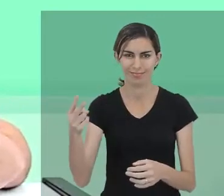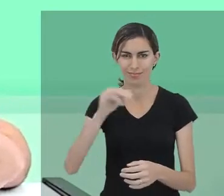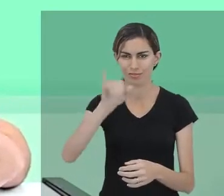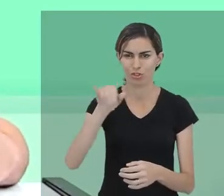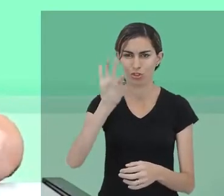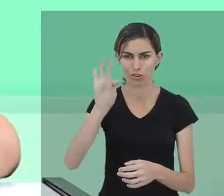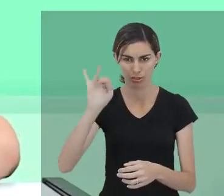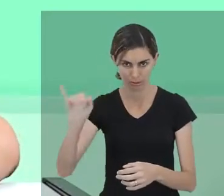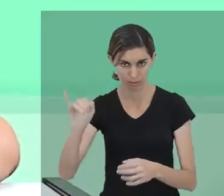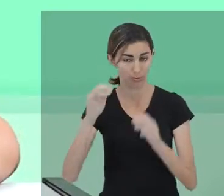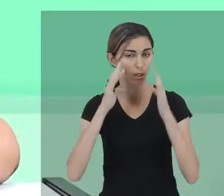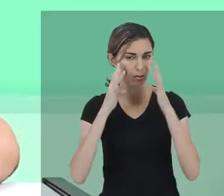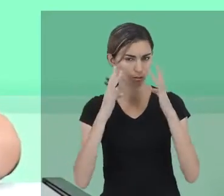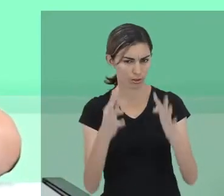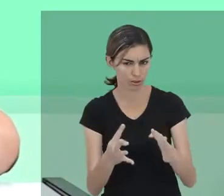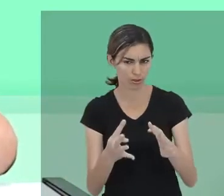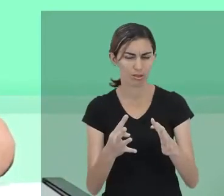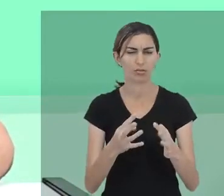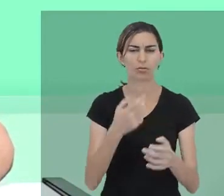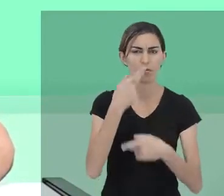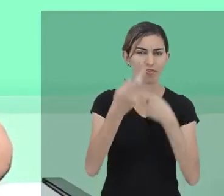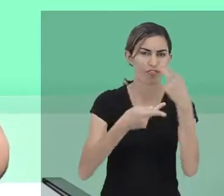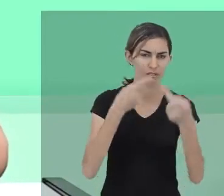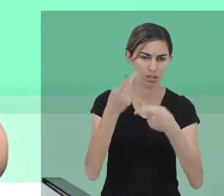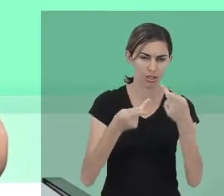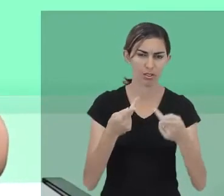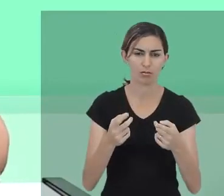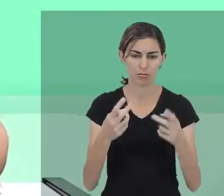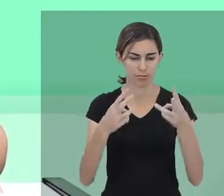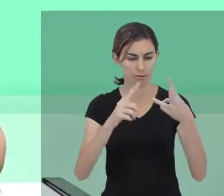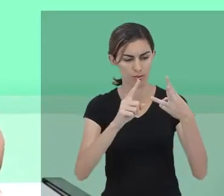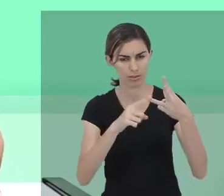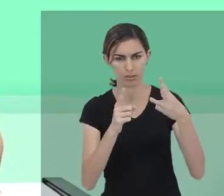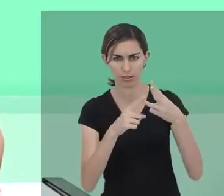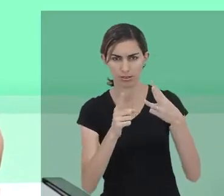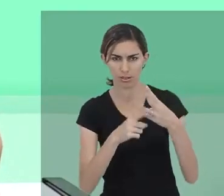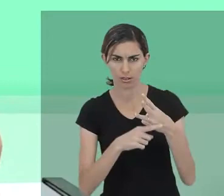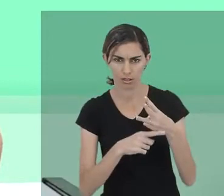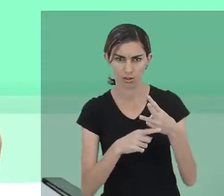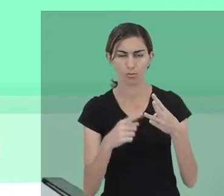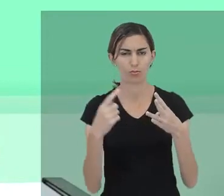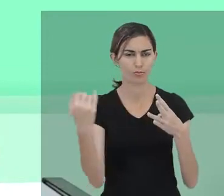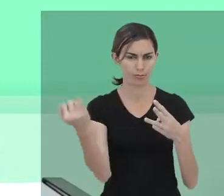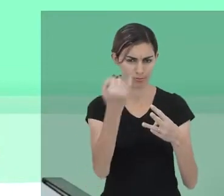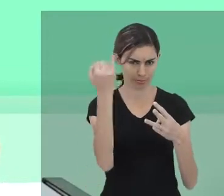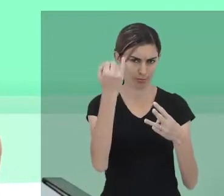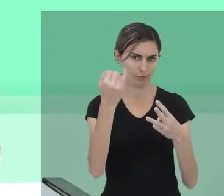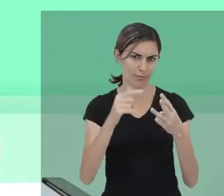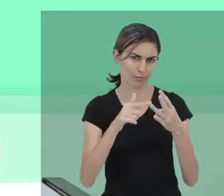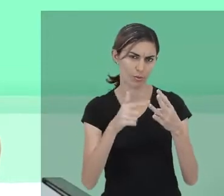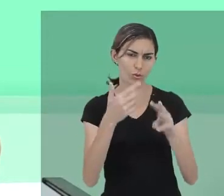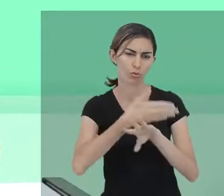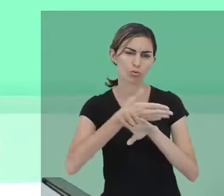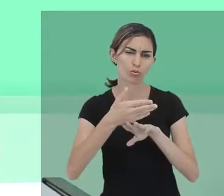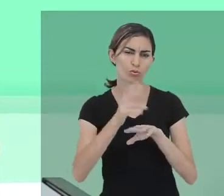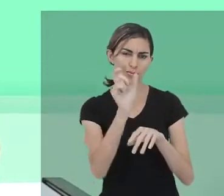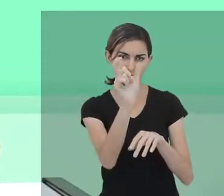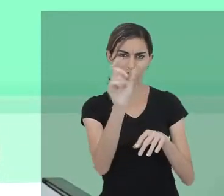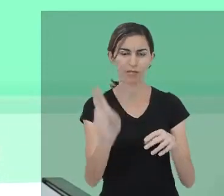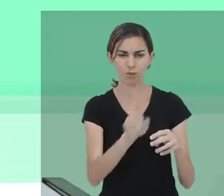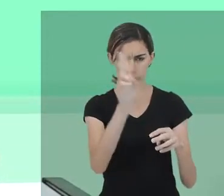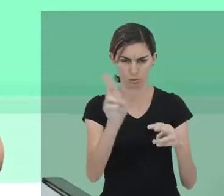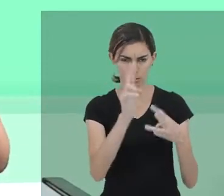Ok? Presta atenção na pronúncia. Ok? O terceiro item, muito comum, o terceiro termo que a gente pode